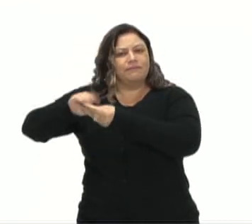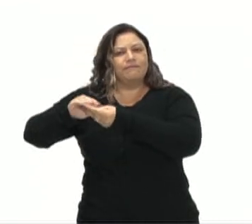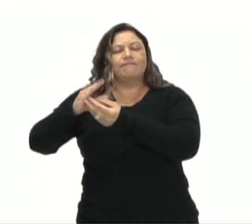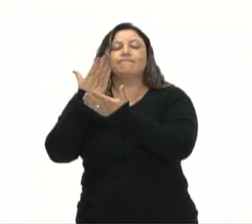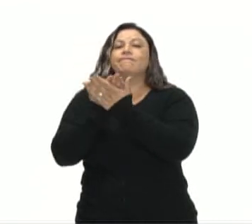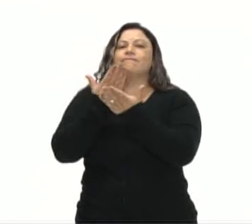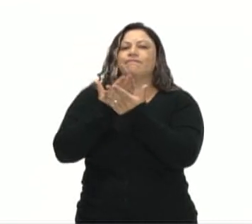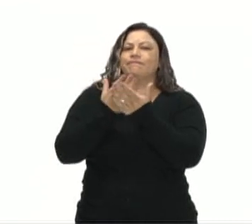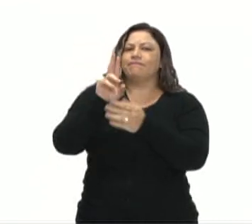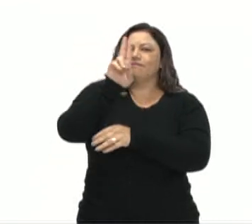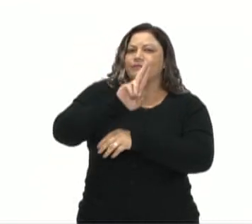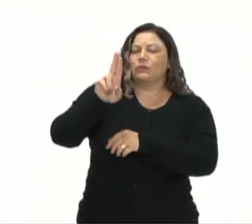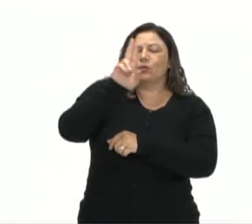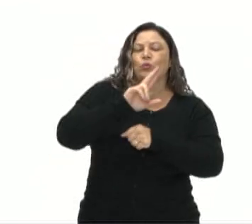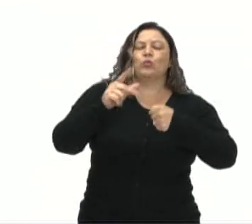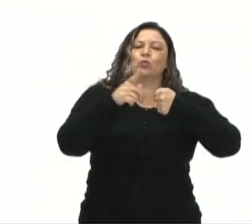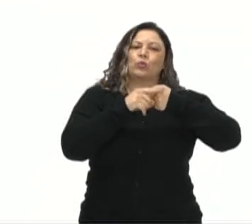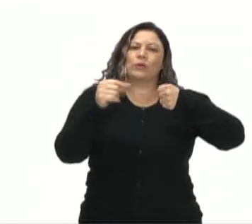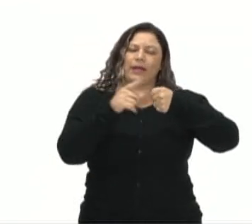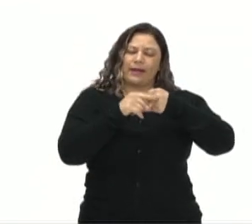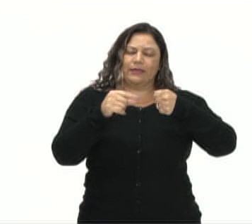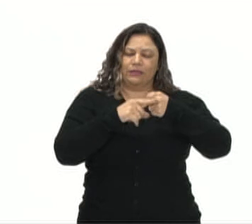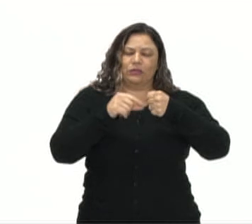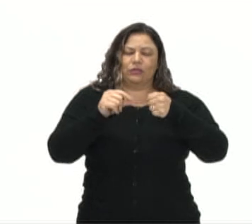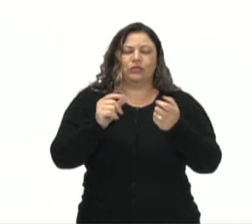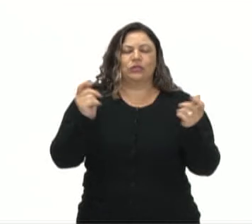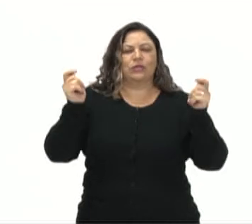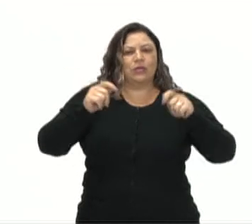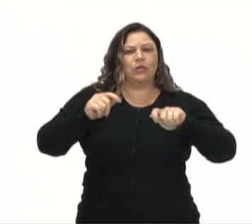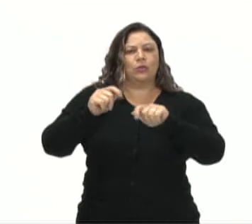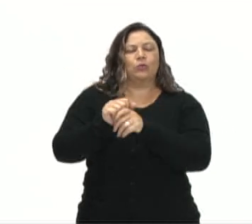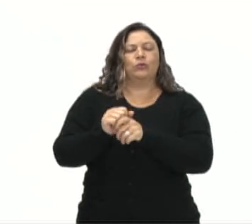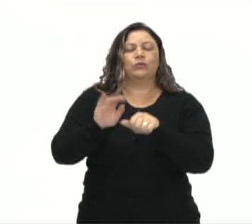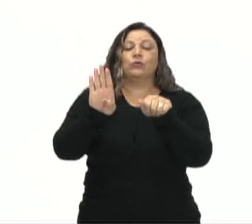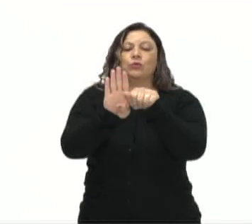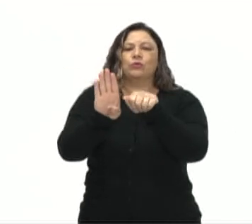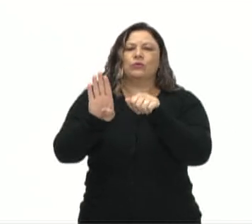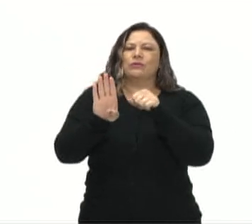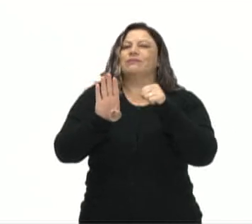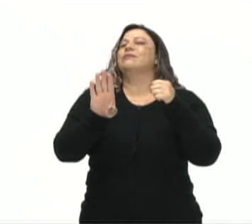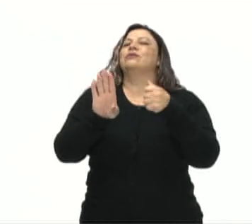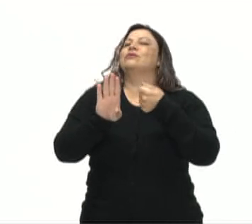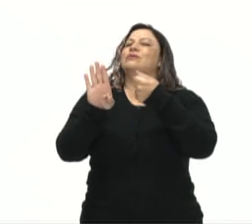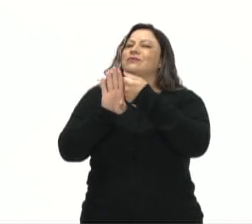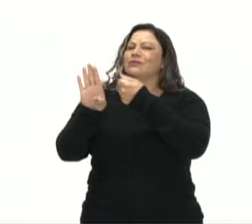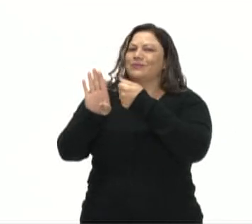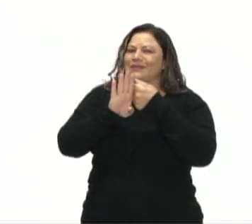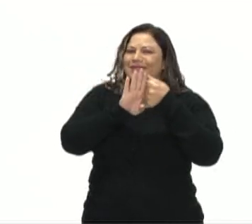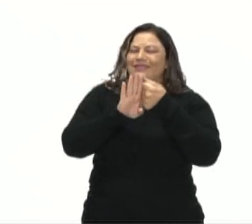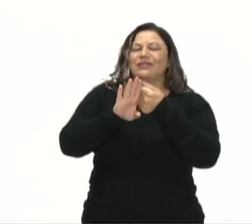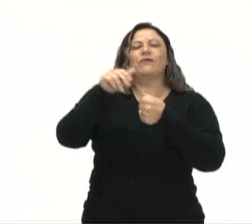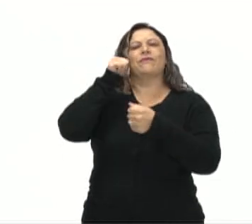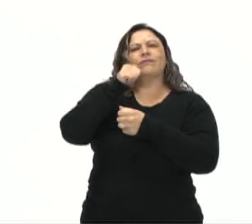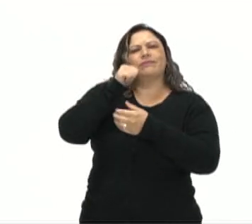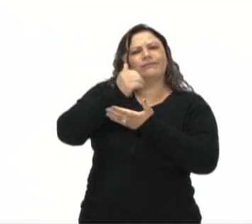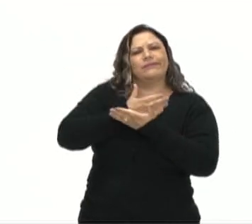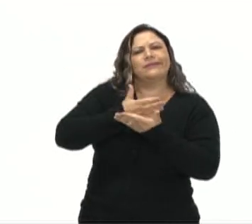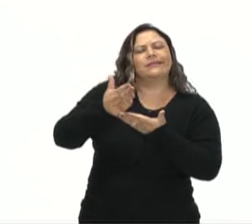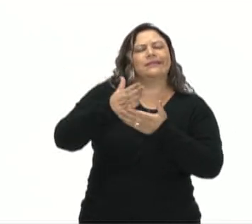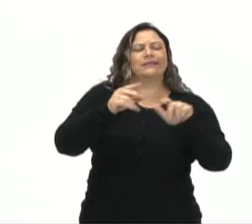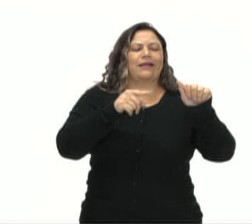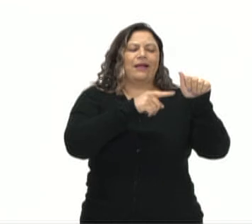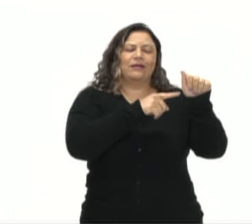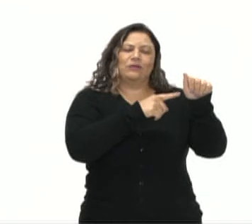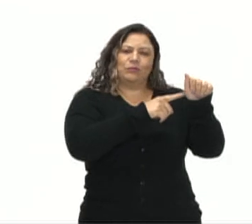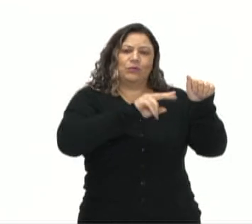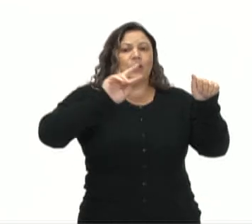então, dos artigos indefinidos diante dos substantivos femininos iniciados por A